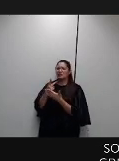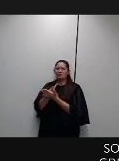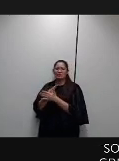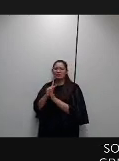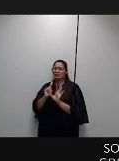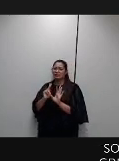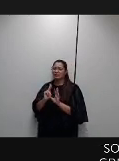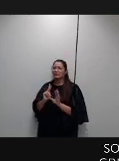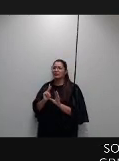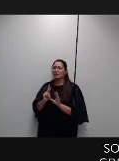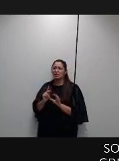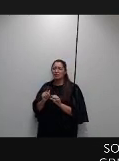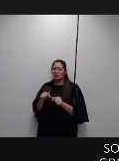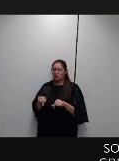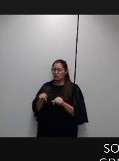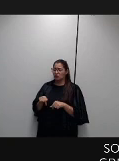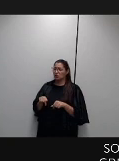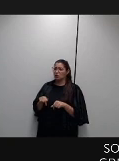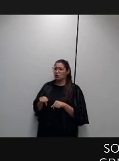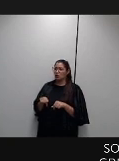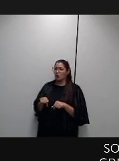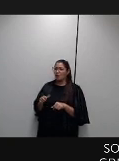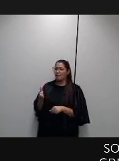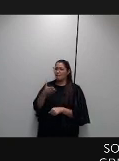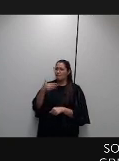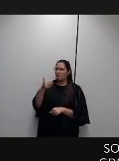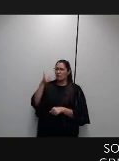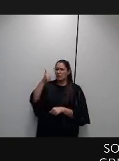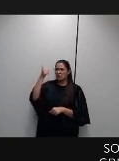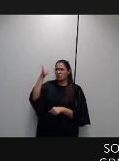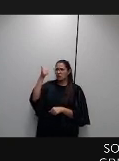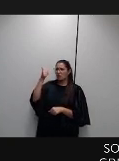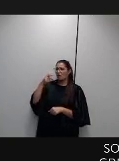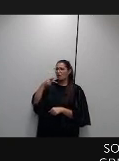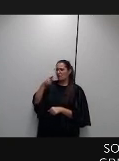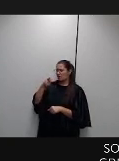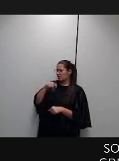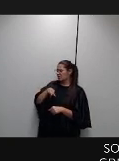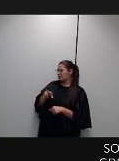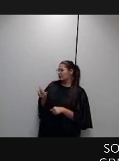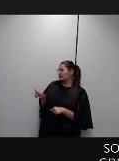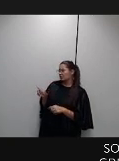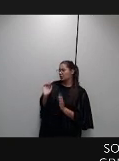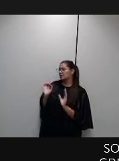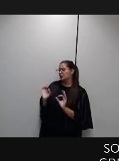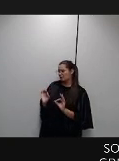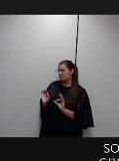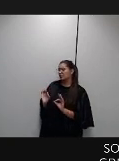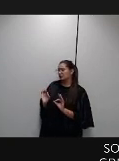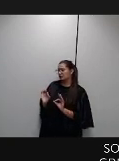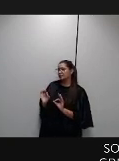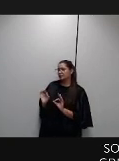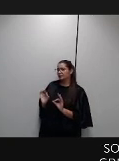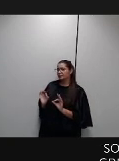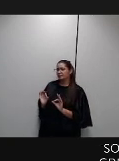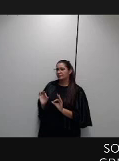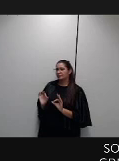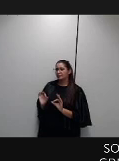estará muito melhor nada por você se você se fizesse o voto-vista nesse processo